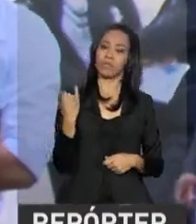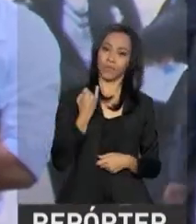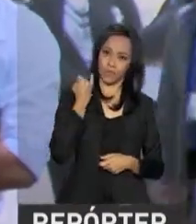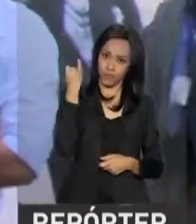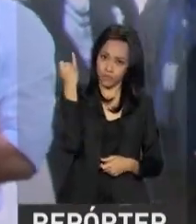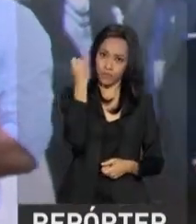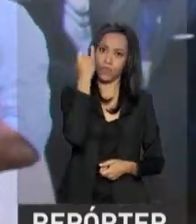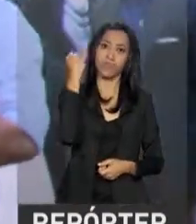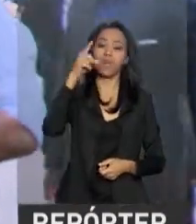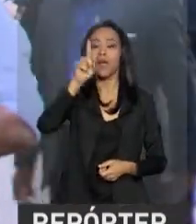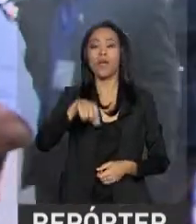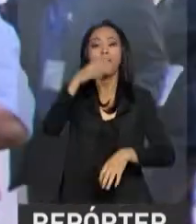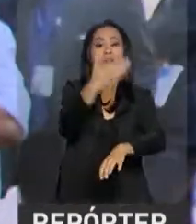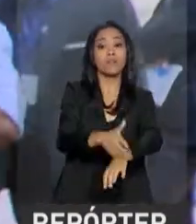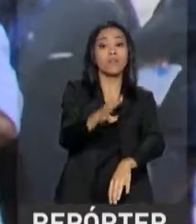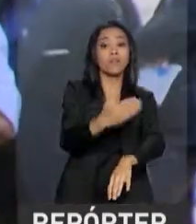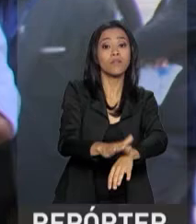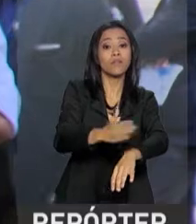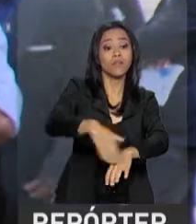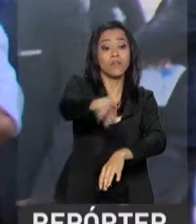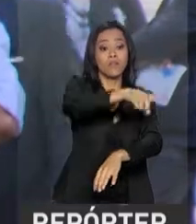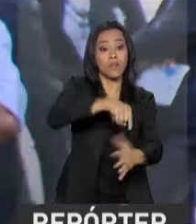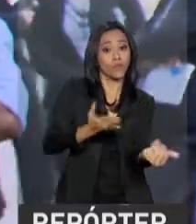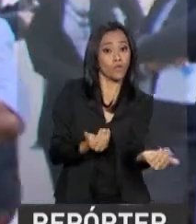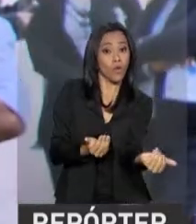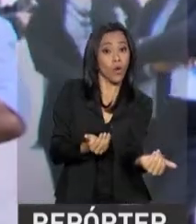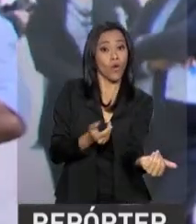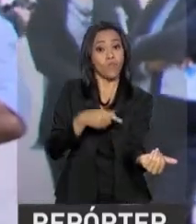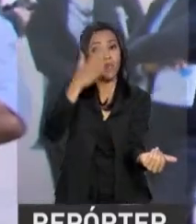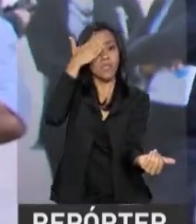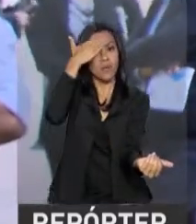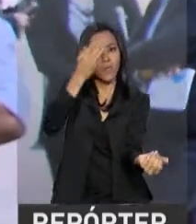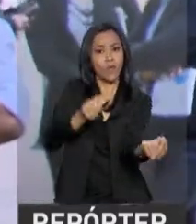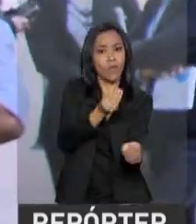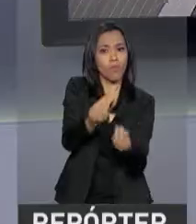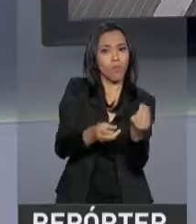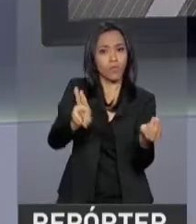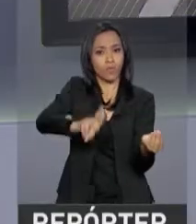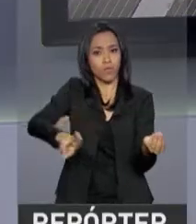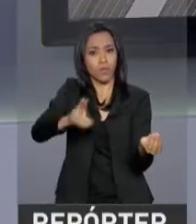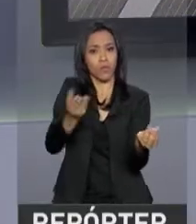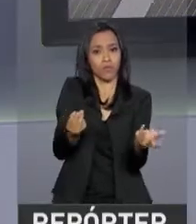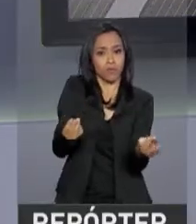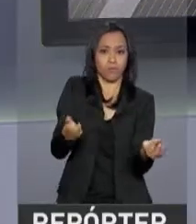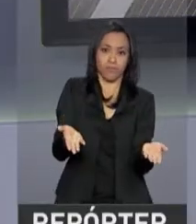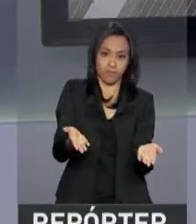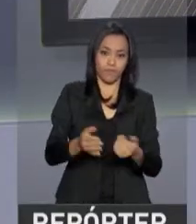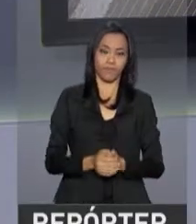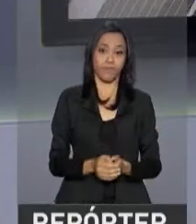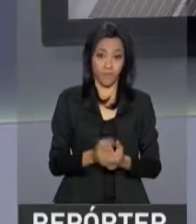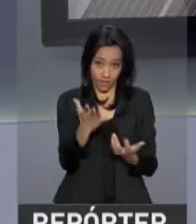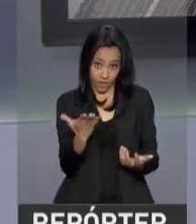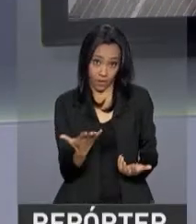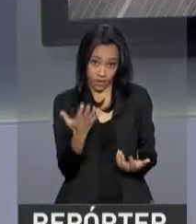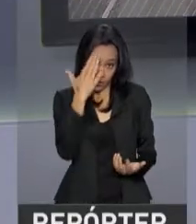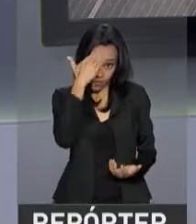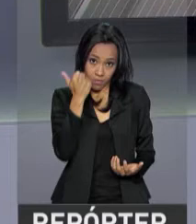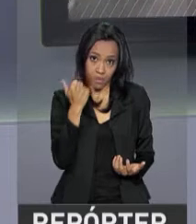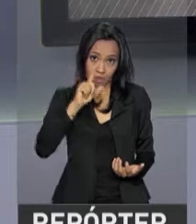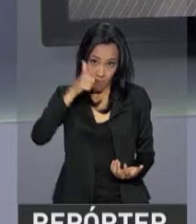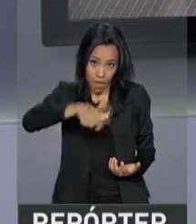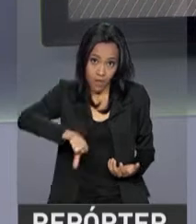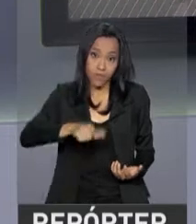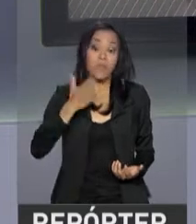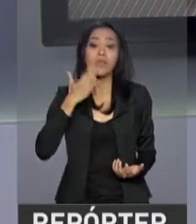é a capacitação do jovem que aprendi a lidar com o equipamento para saber mais e conhecer a rota